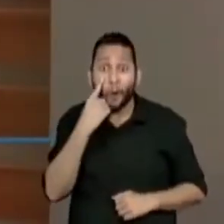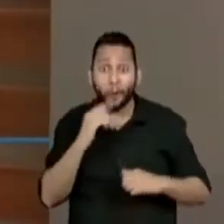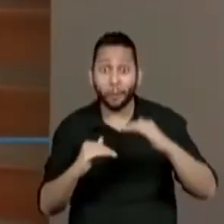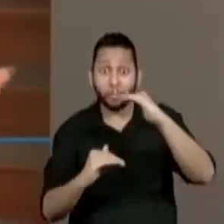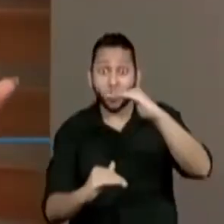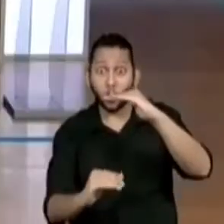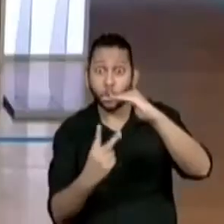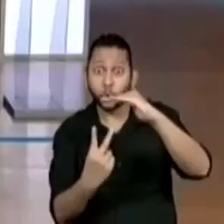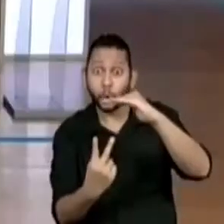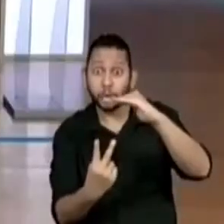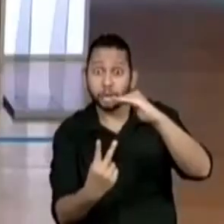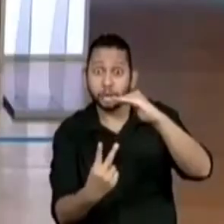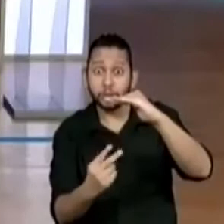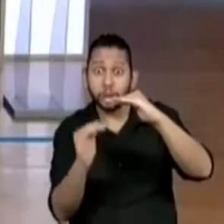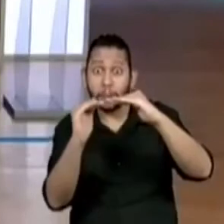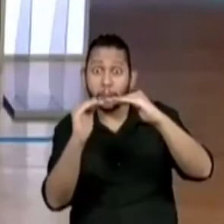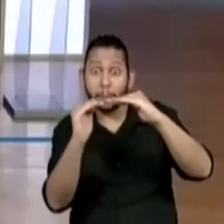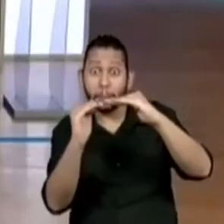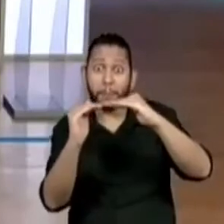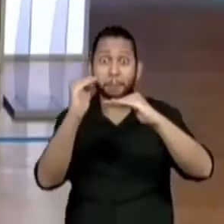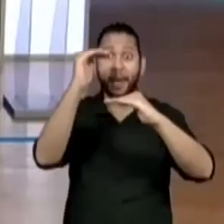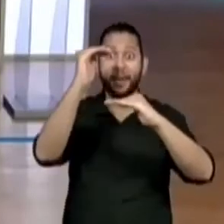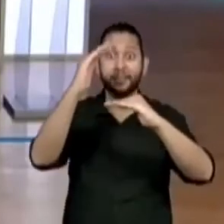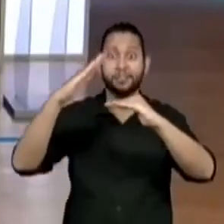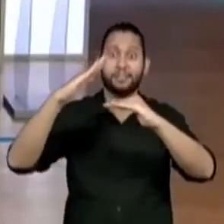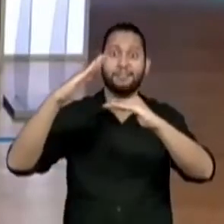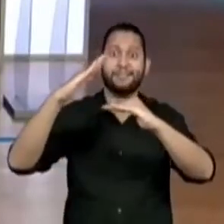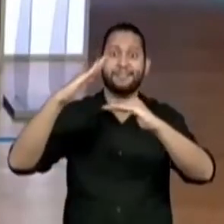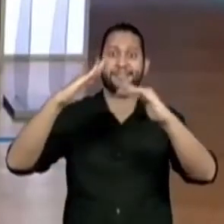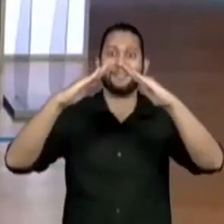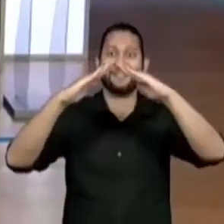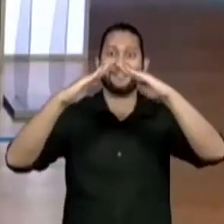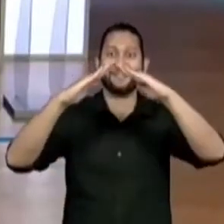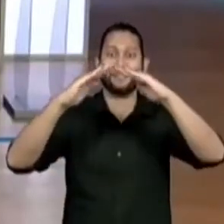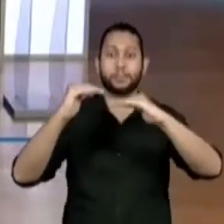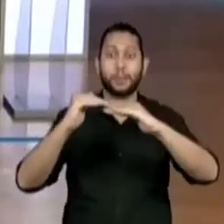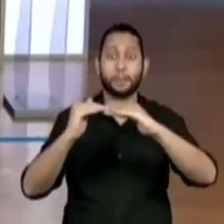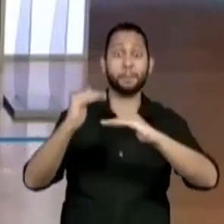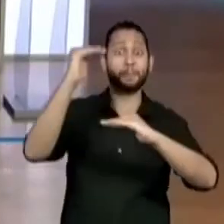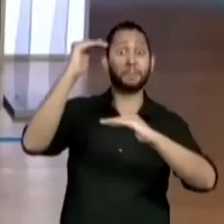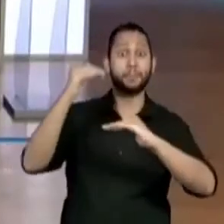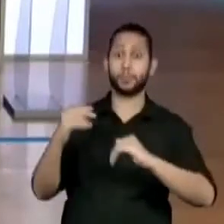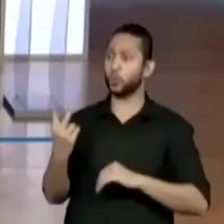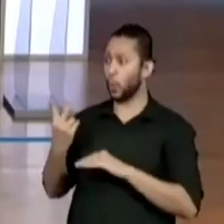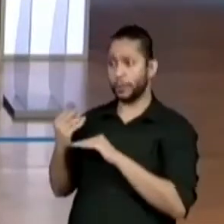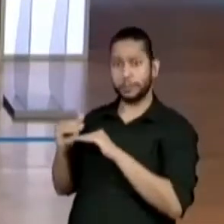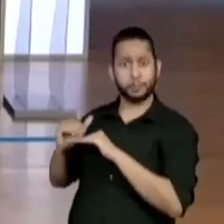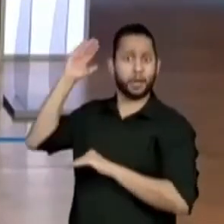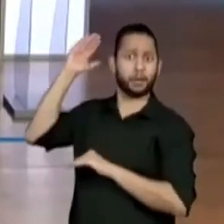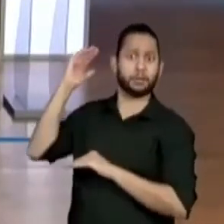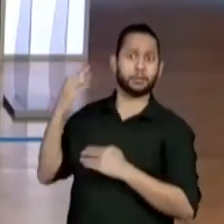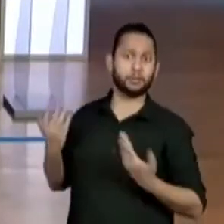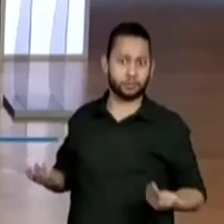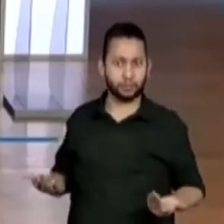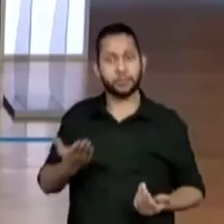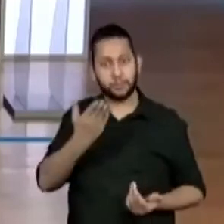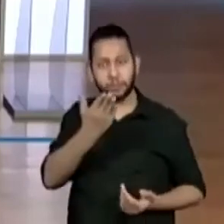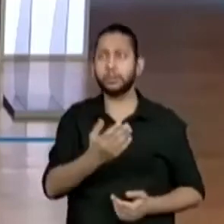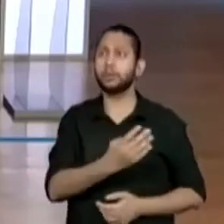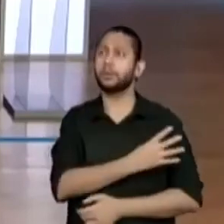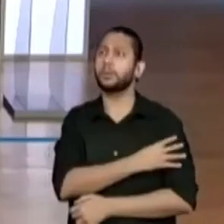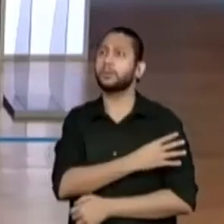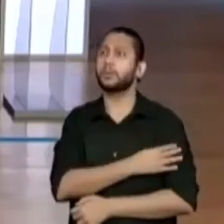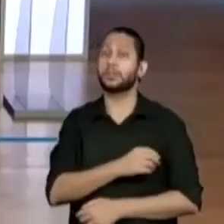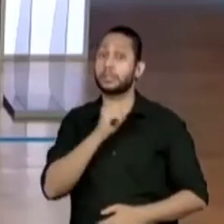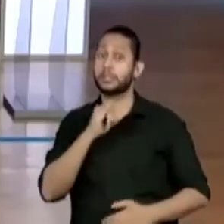2 metros, né, Pro? Isso mesmo. Então, tem que ser a partir de 2, certo? Certo. Pro, você é aluno do 4º ano.